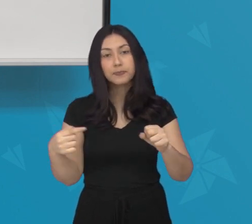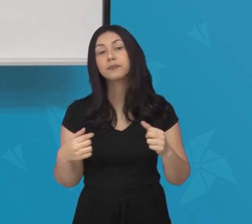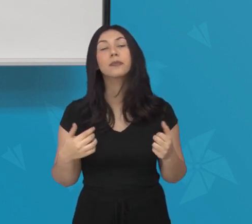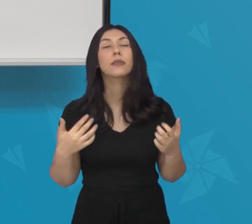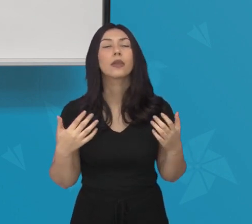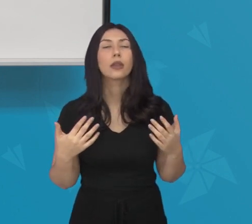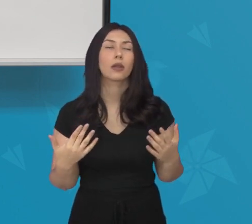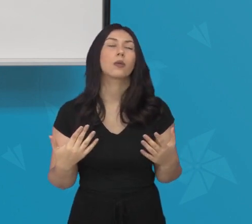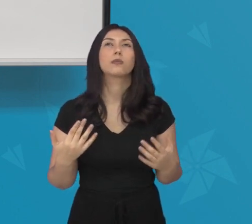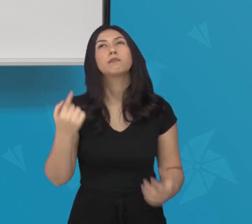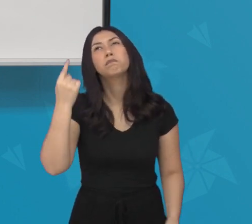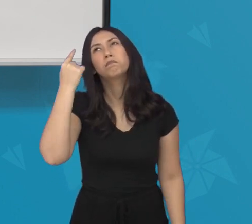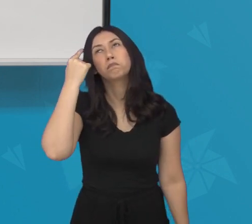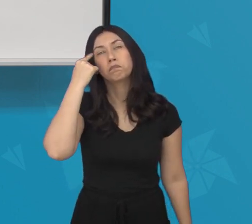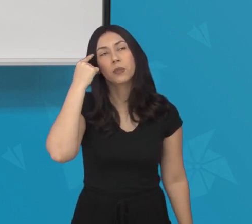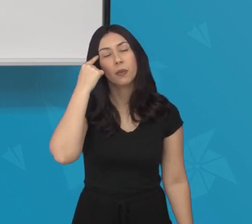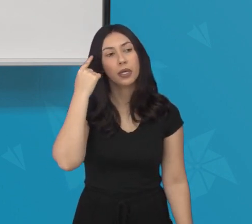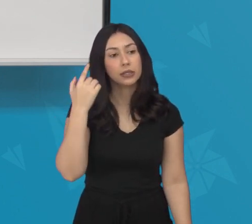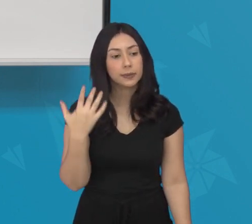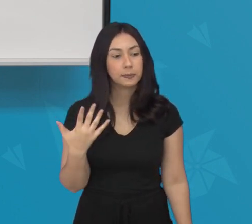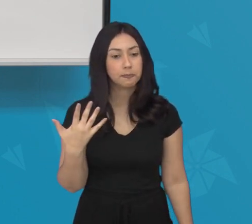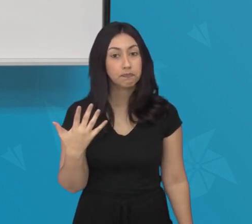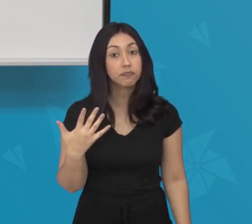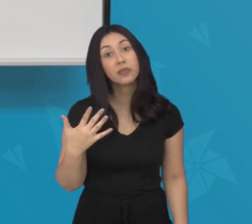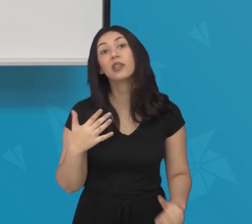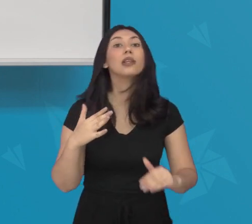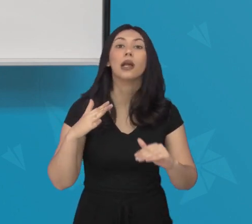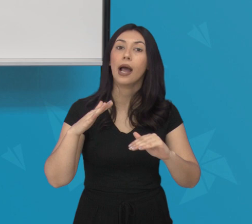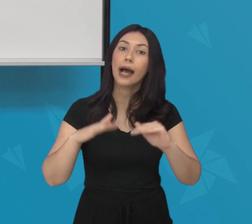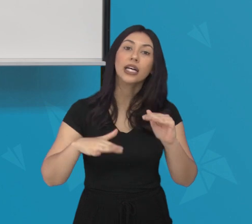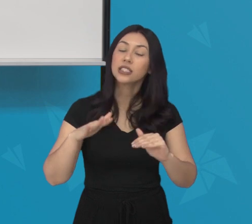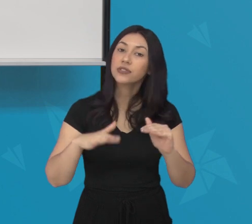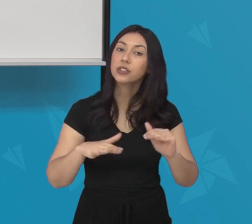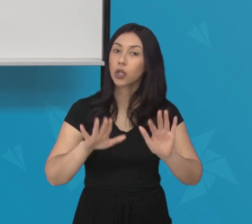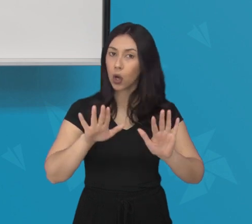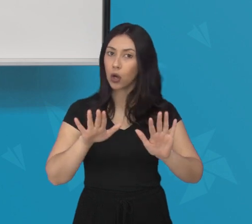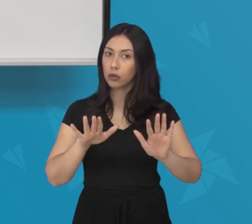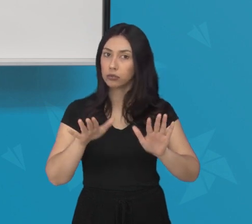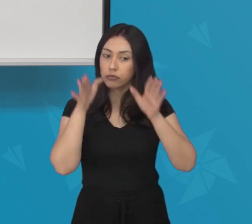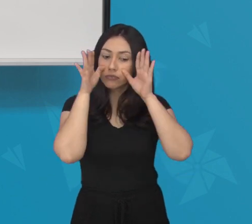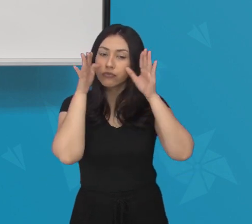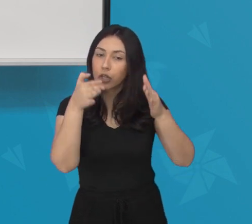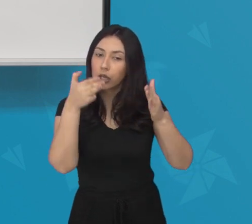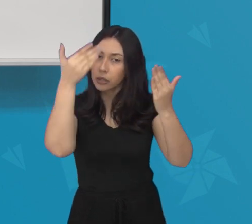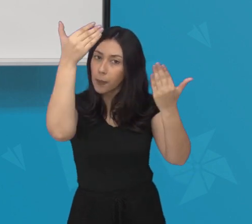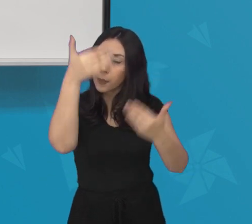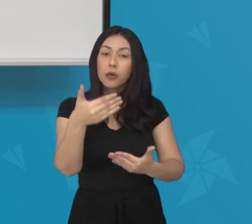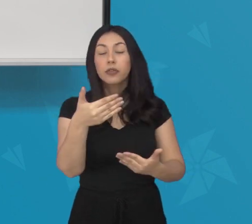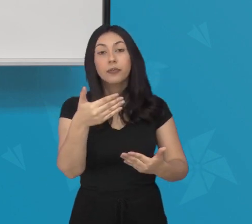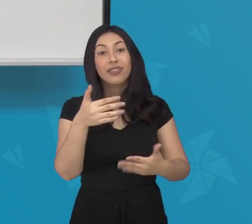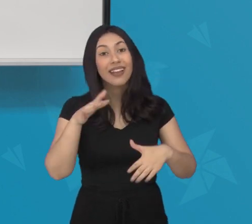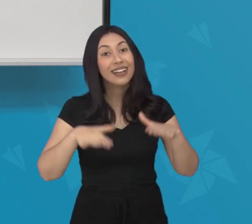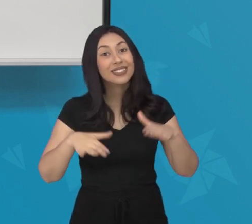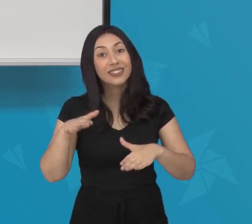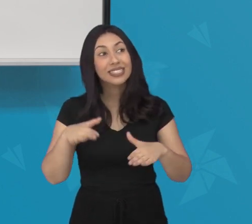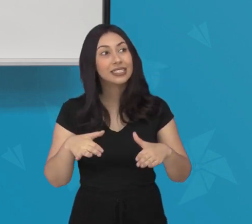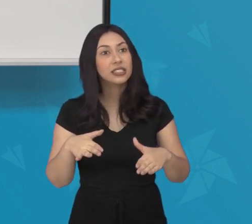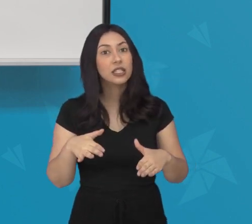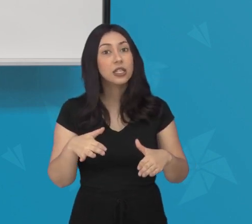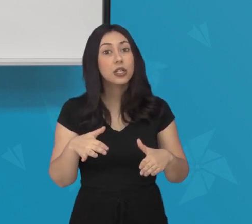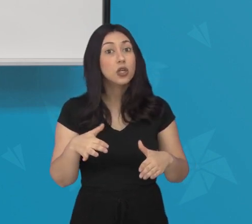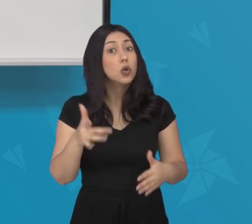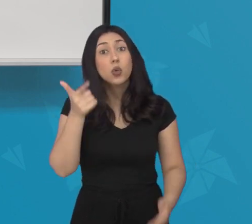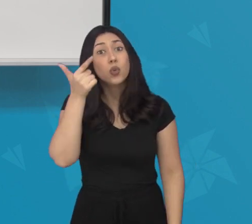para pensar. Em determinados momentos, agora falando da sua prova especificamente, você não tem como